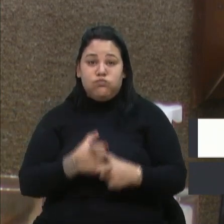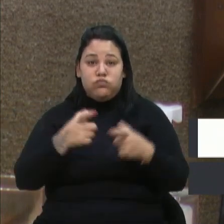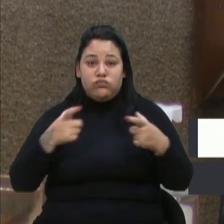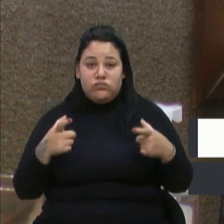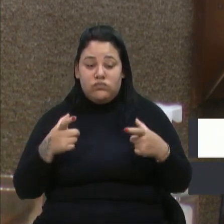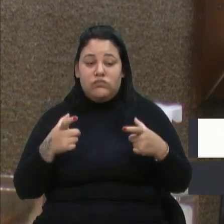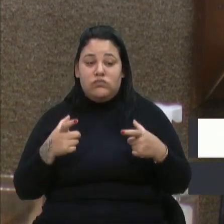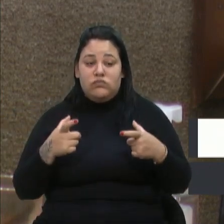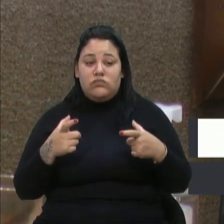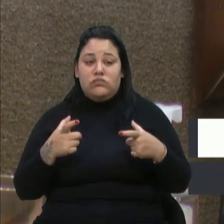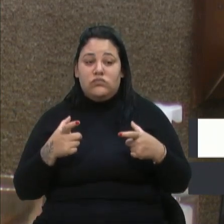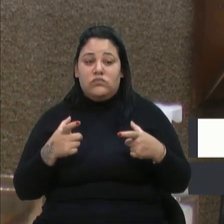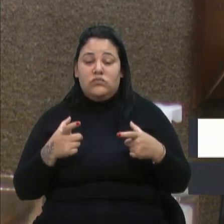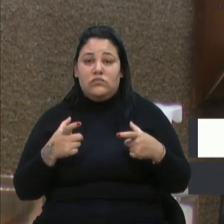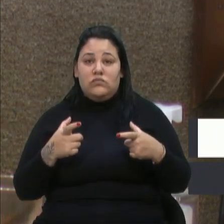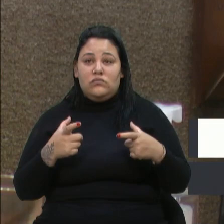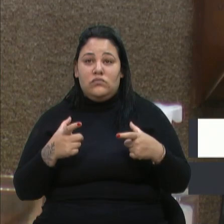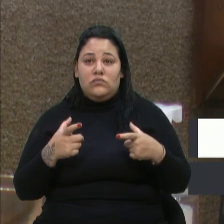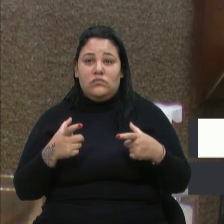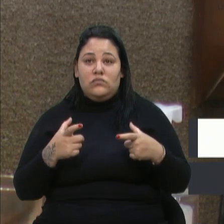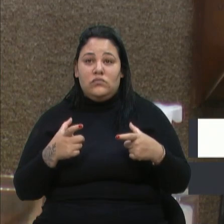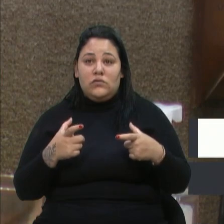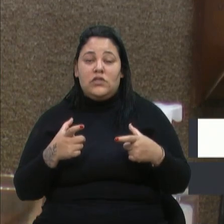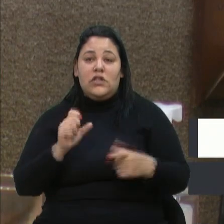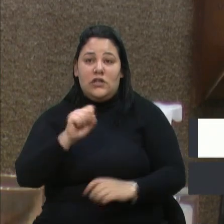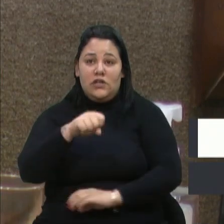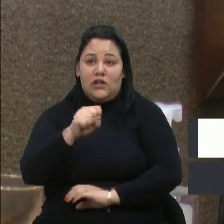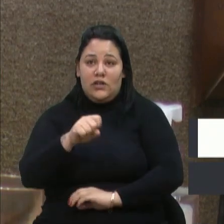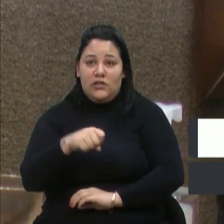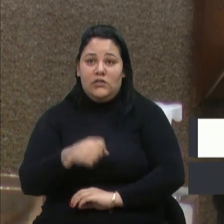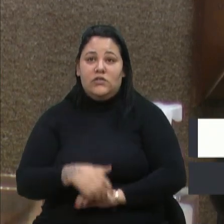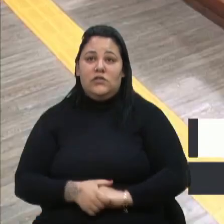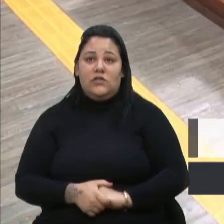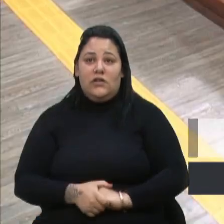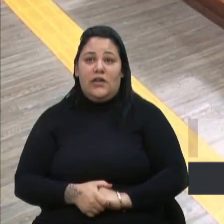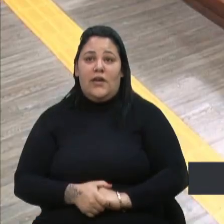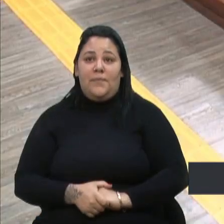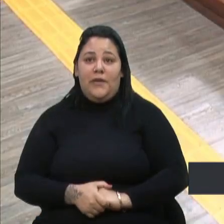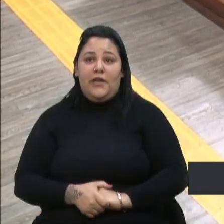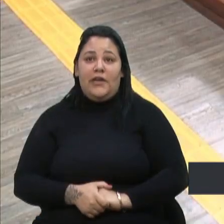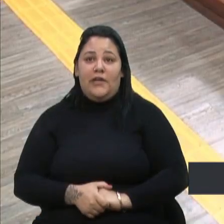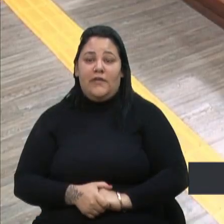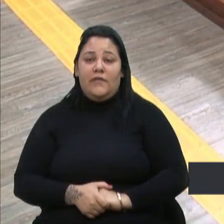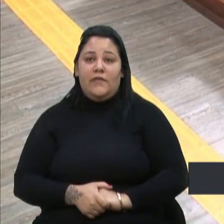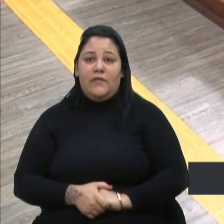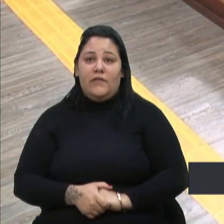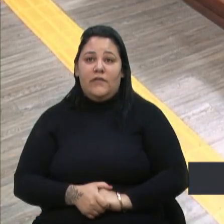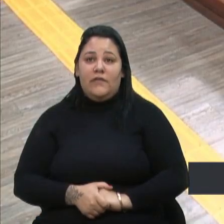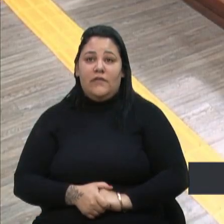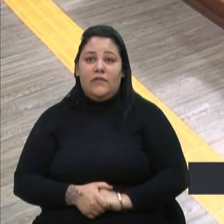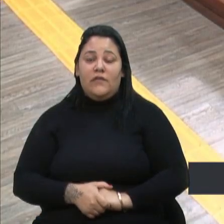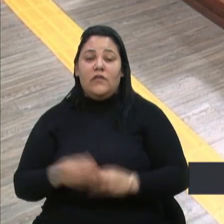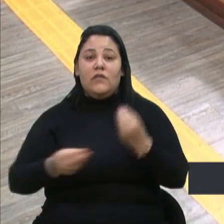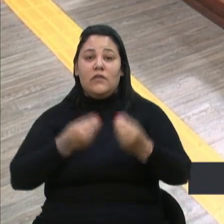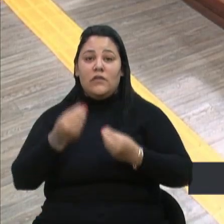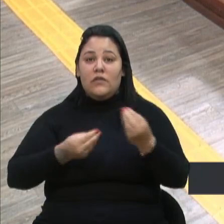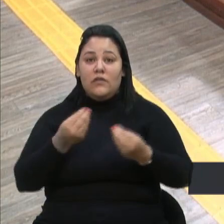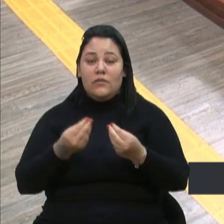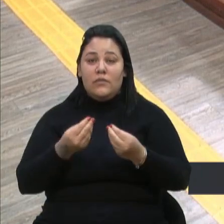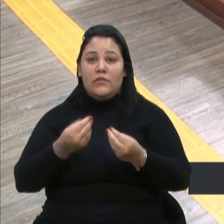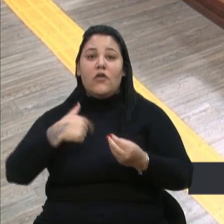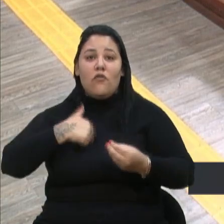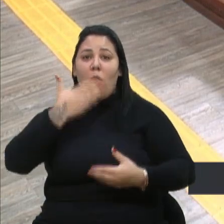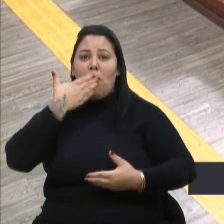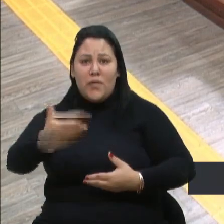Então, infelizmente, não foi instalado lá. Foi instalado aqui uma quadra antes. Obrigado, vereador Felipe. Para concluir, presidente, eu faço esse apelo na